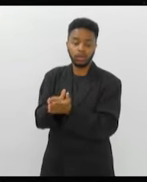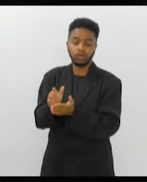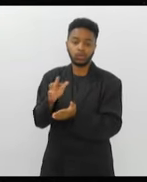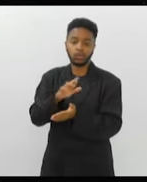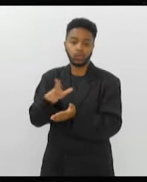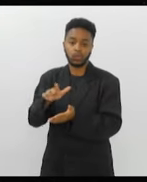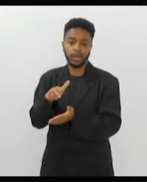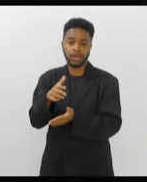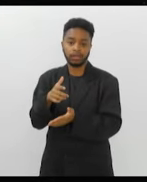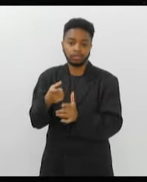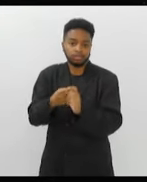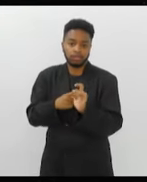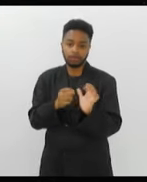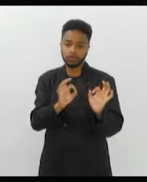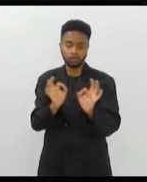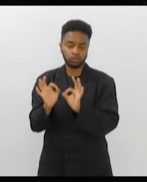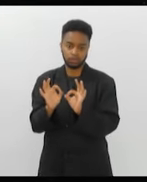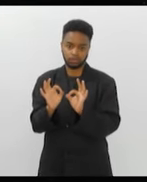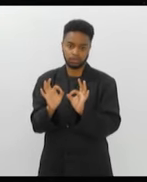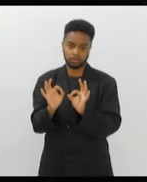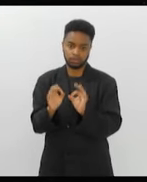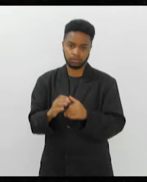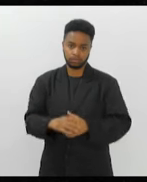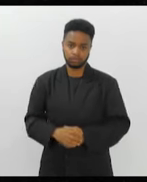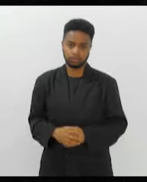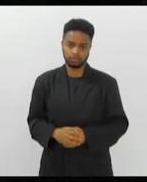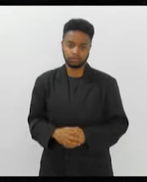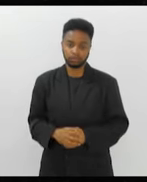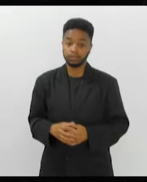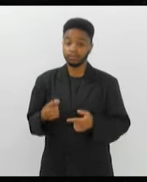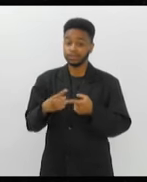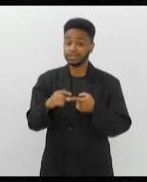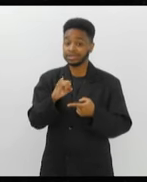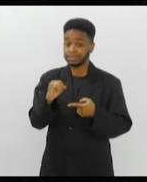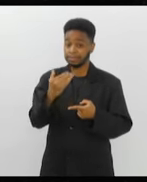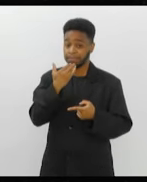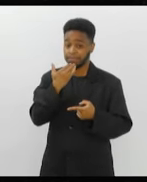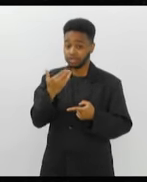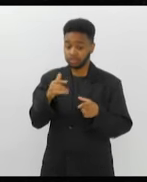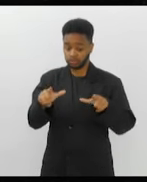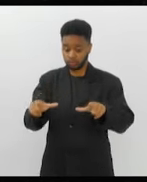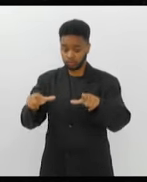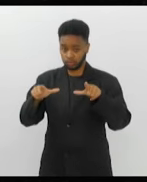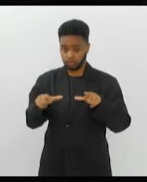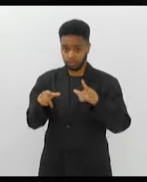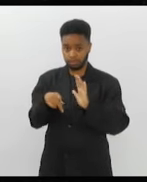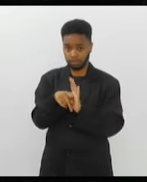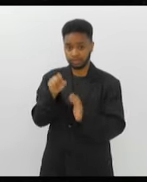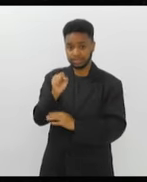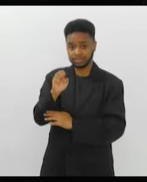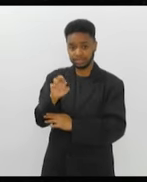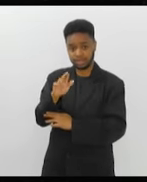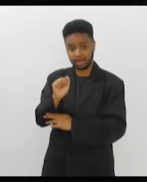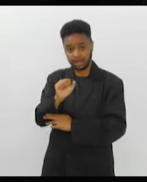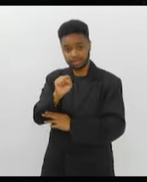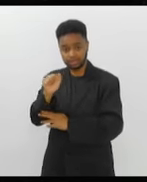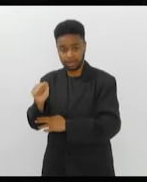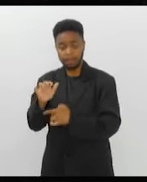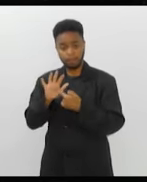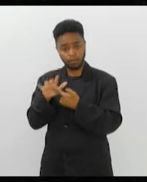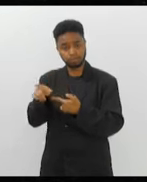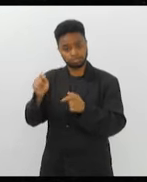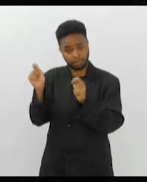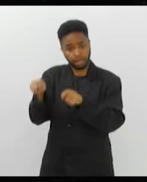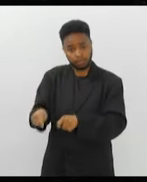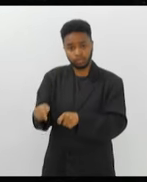não é devedor. Se você pedir uma certidão da Serasa, ela vai te dizer que você está apto,